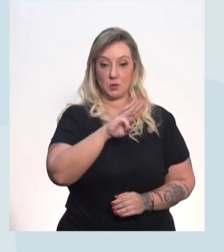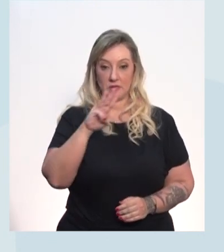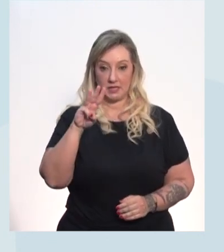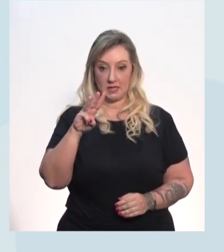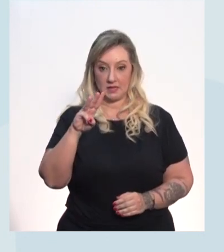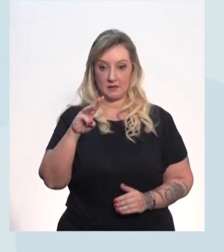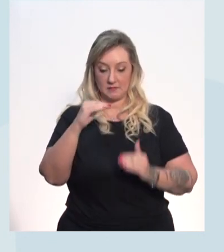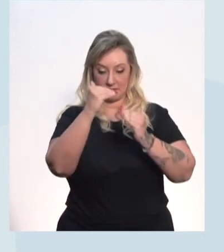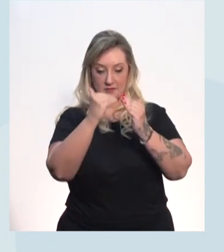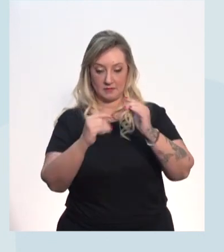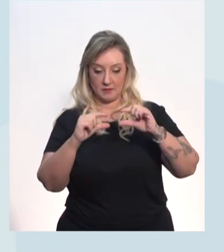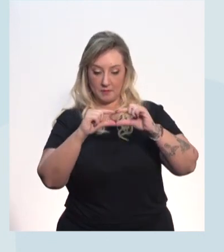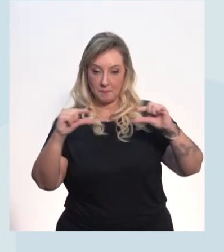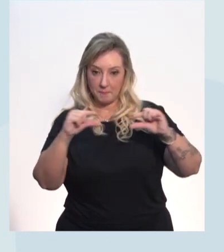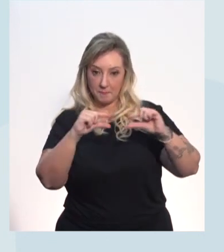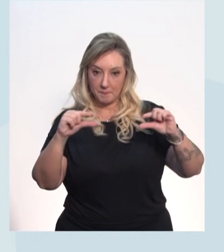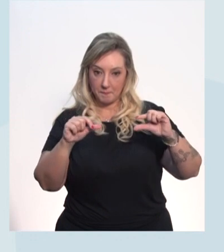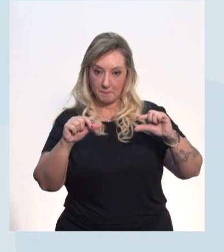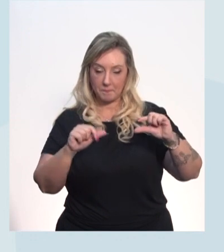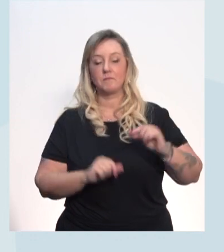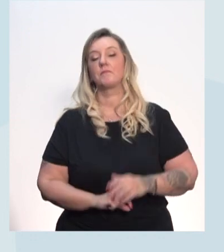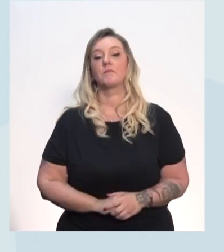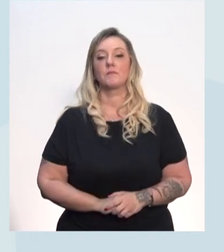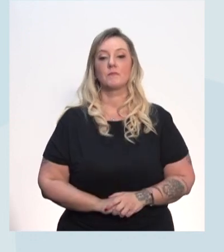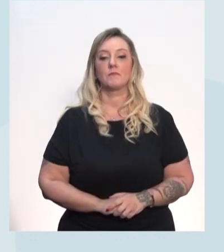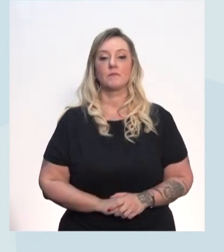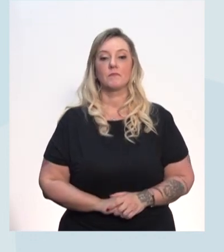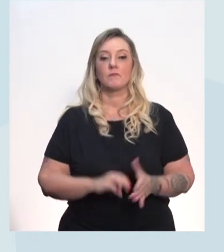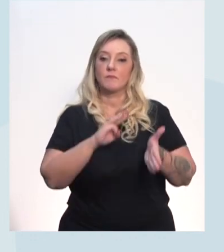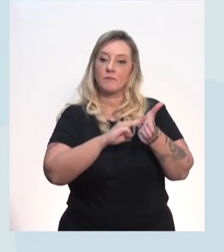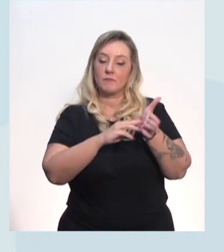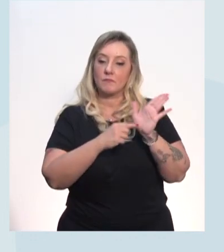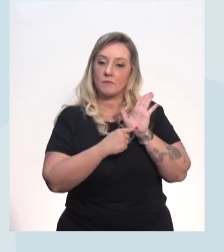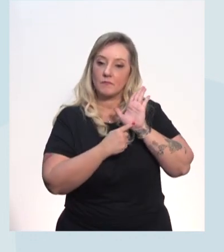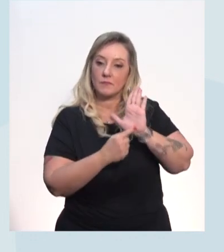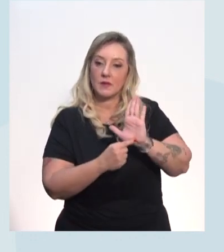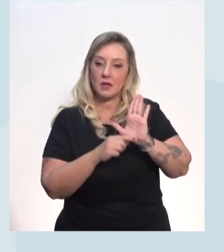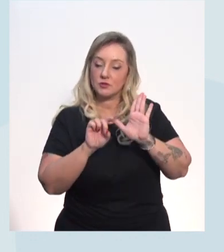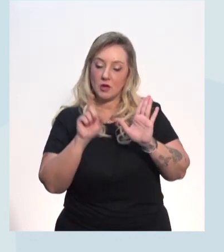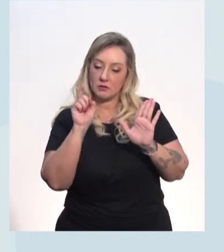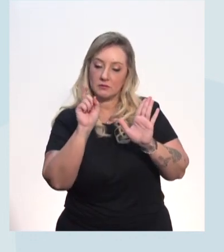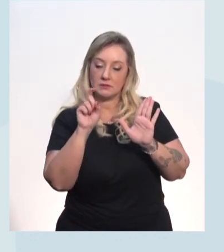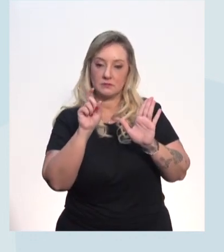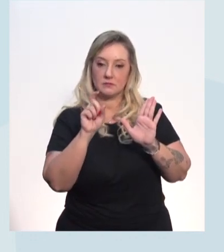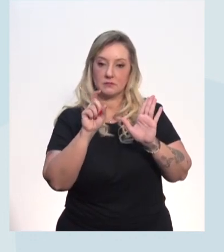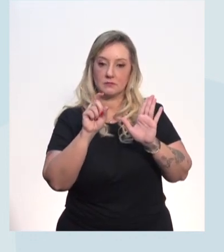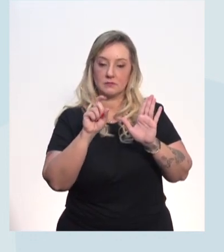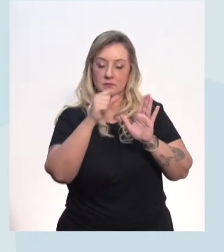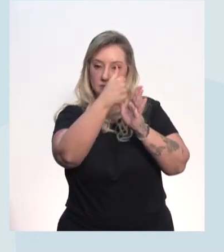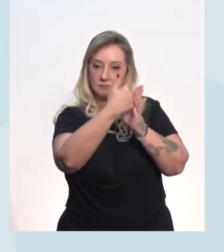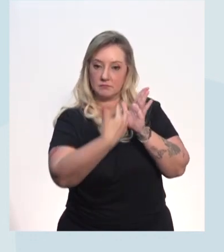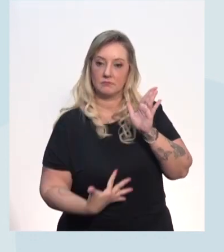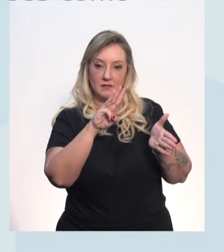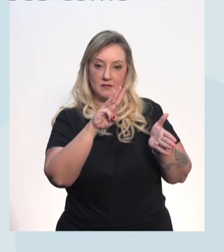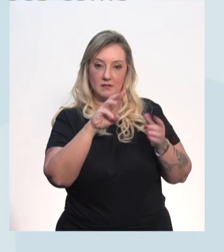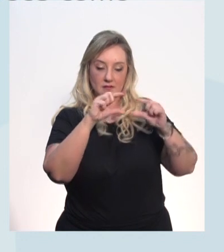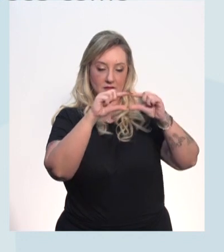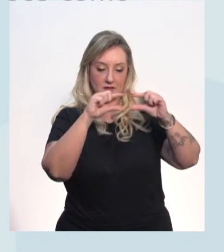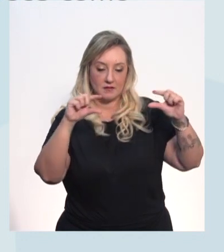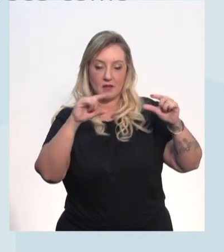enviado pela Coped, CGRH, EFAP e CITEM, nós tínhamos lá algumas informações e vários links,